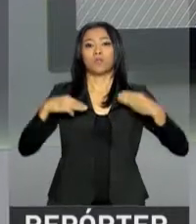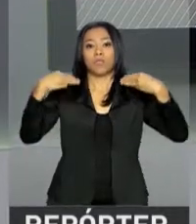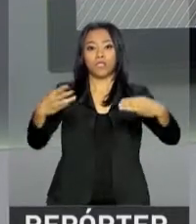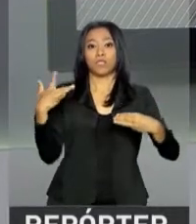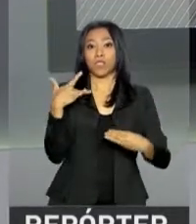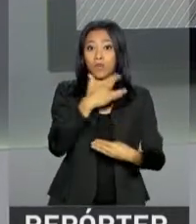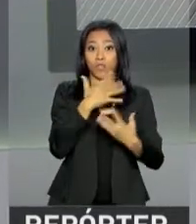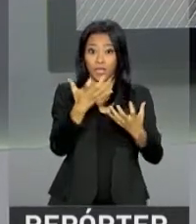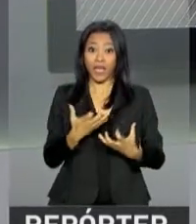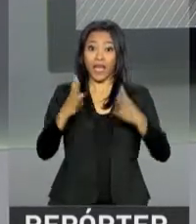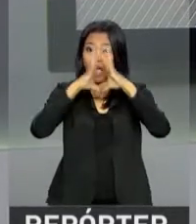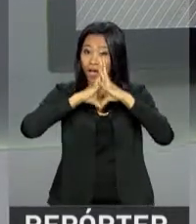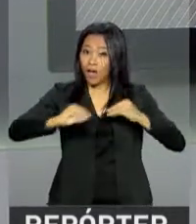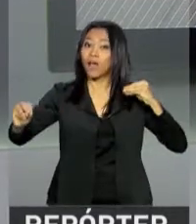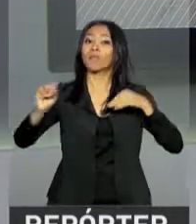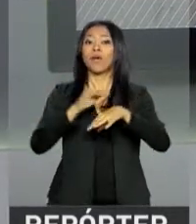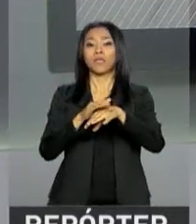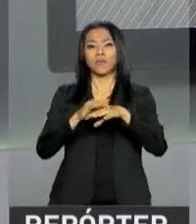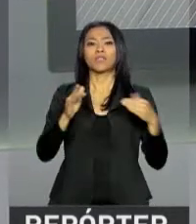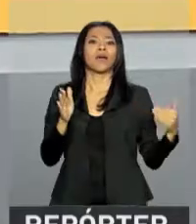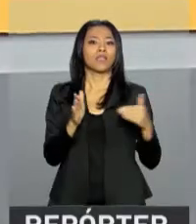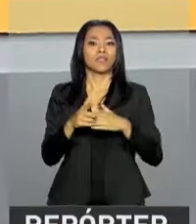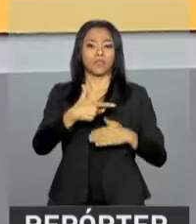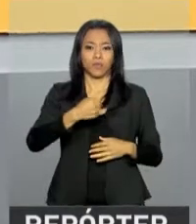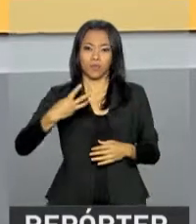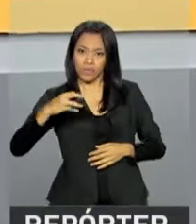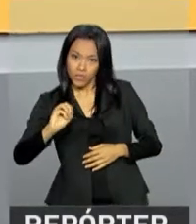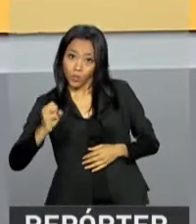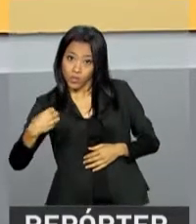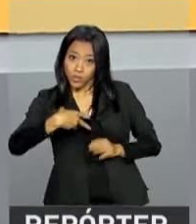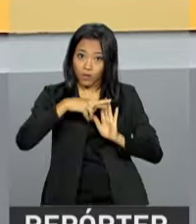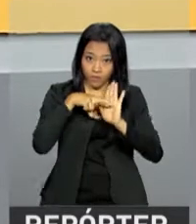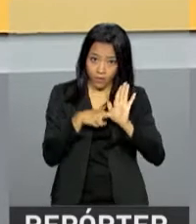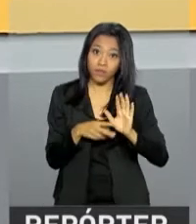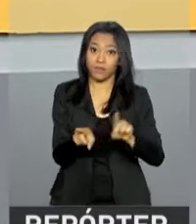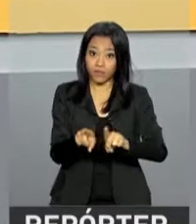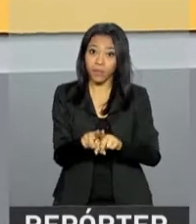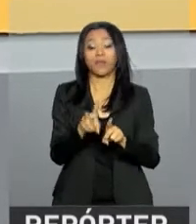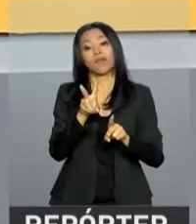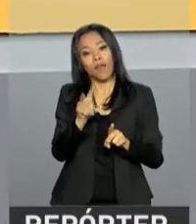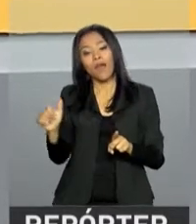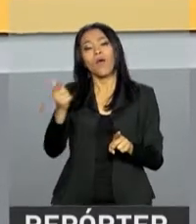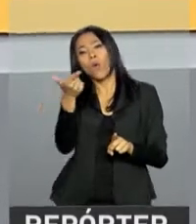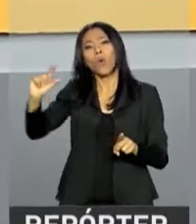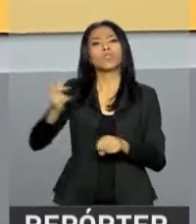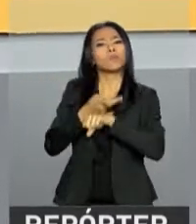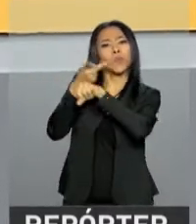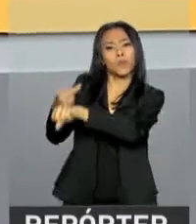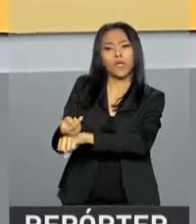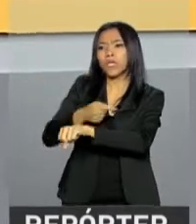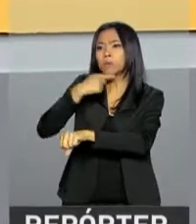atingir a meta de eliminar a doença até 2030. Com o novo protocolo, também ficam permitidas alternativas para quem não